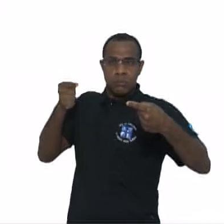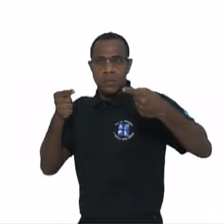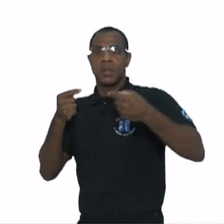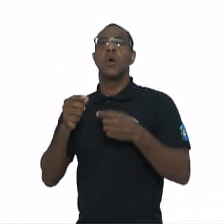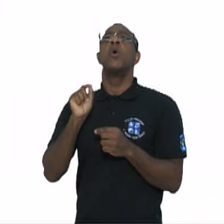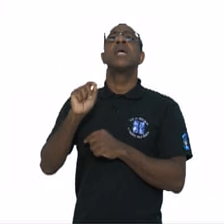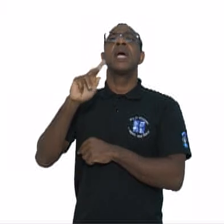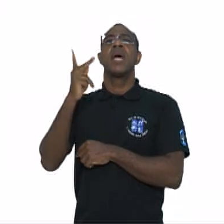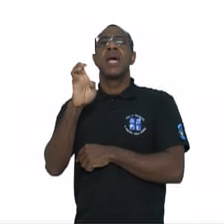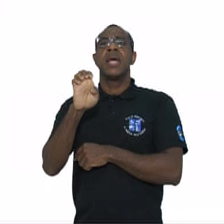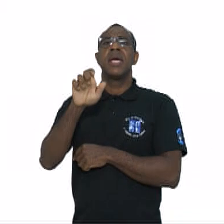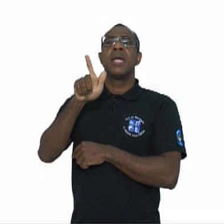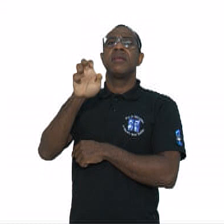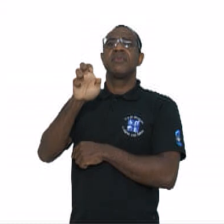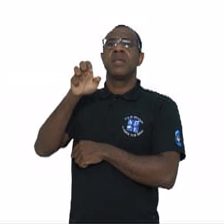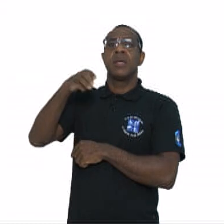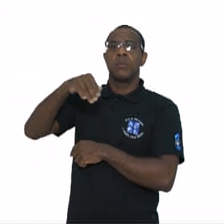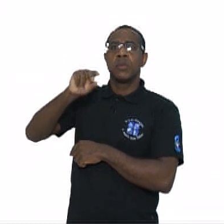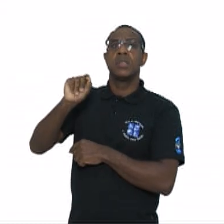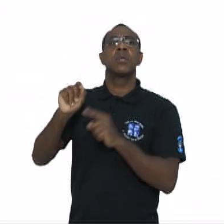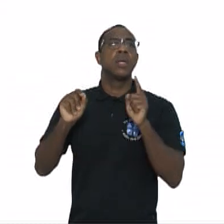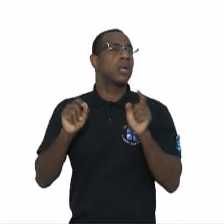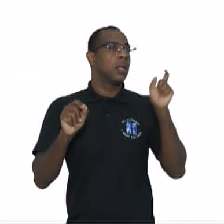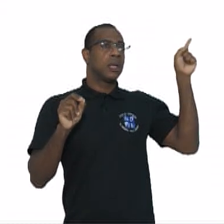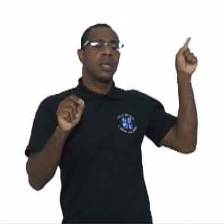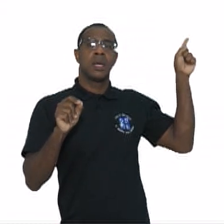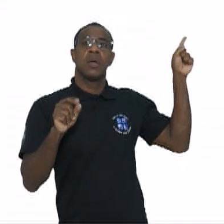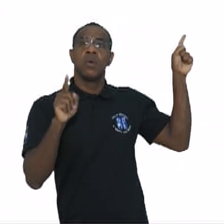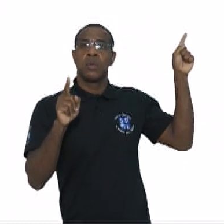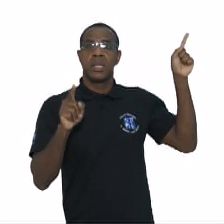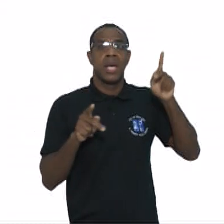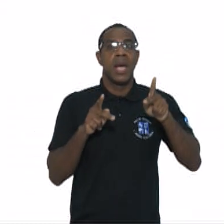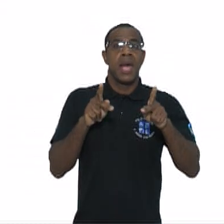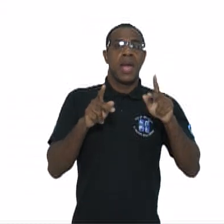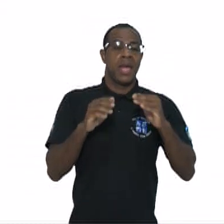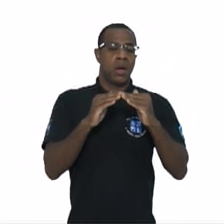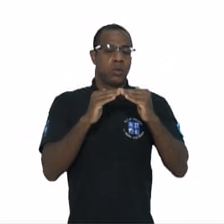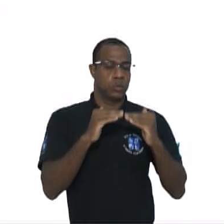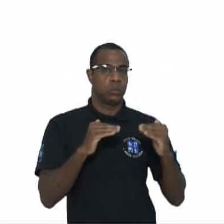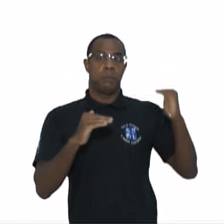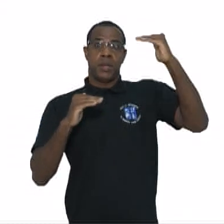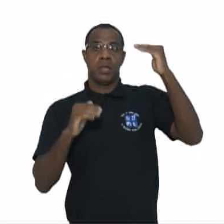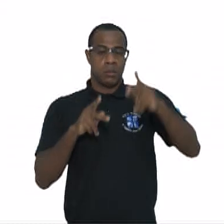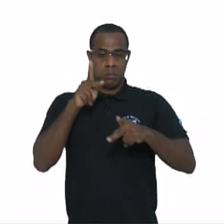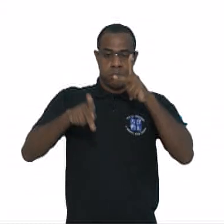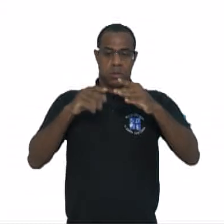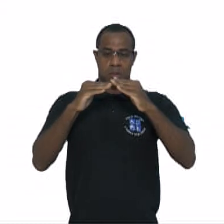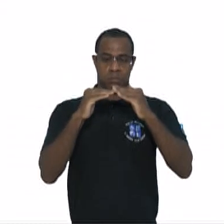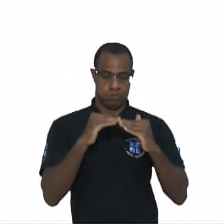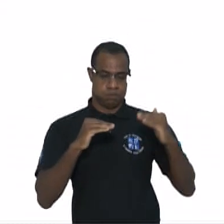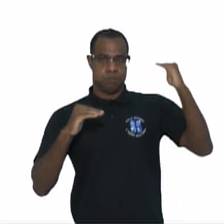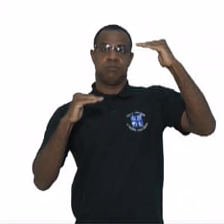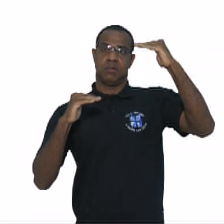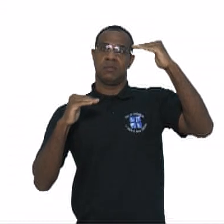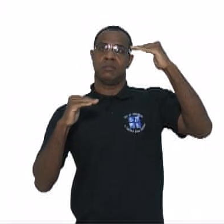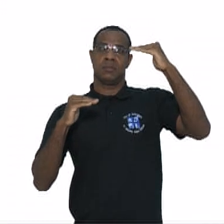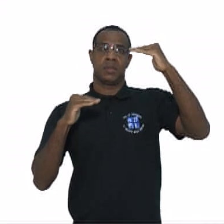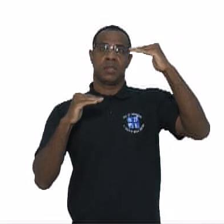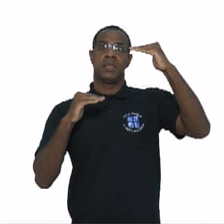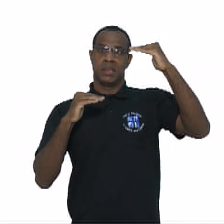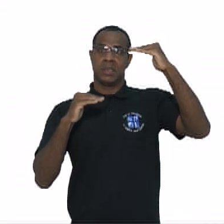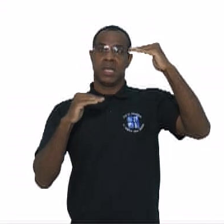hegemonia? É a supremacia de um povo sobre outros povos, ou seja, a superioridade que um país